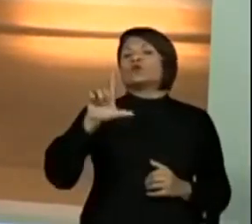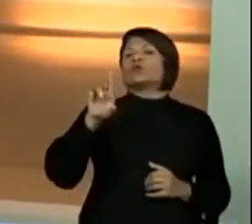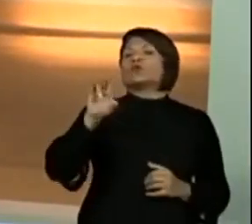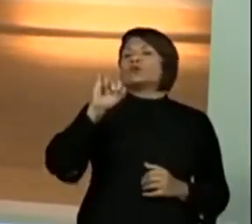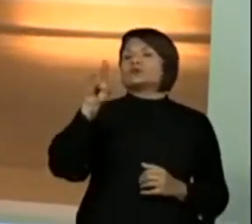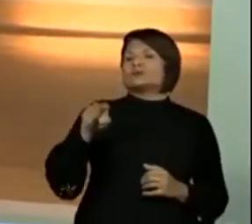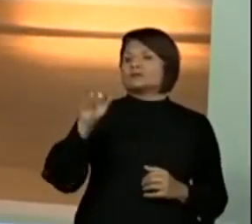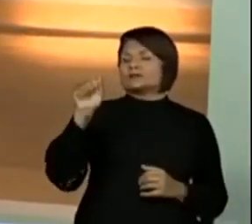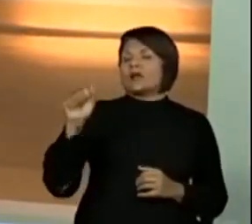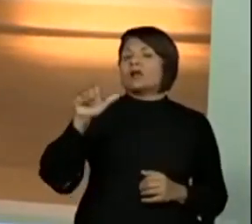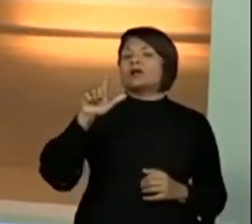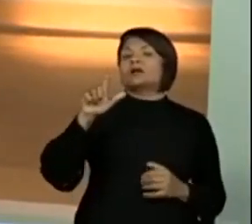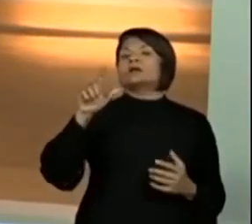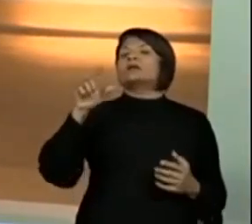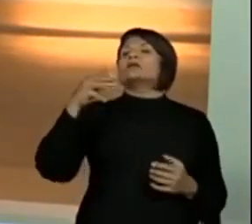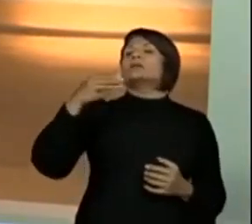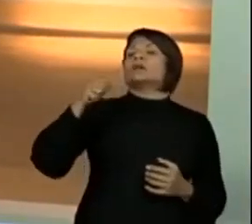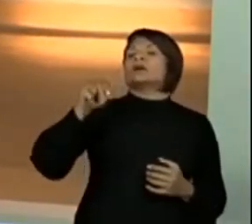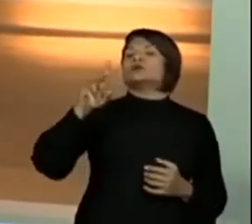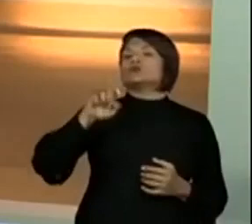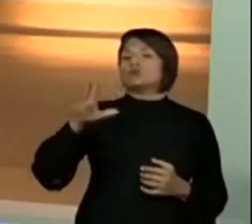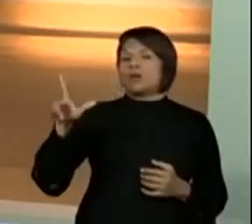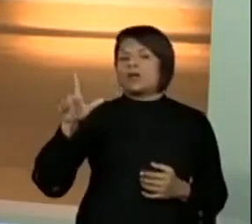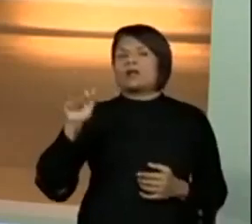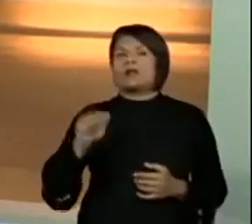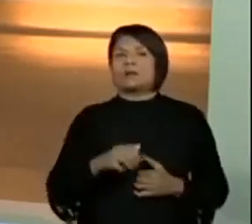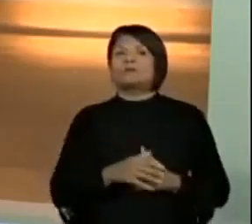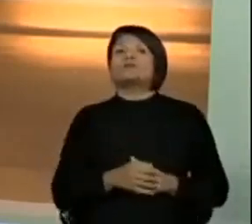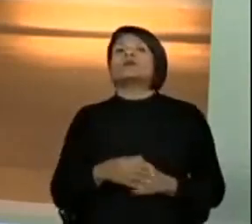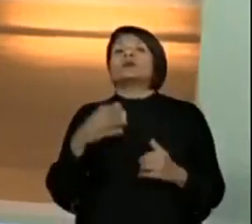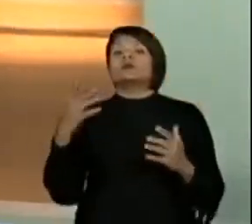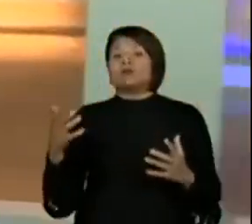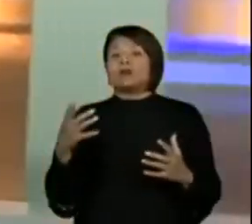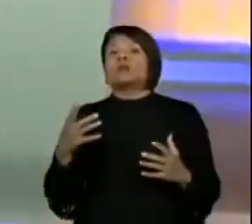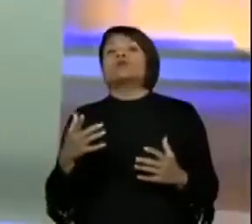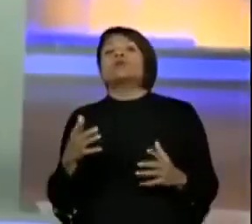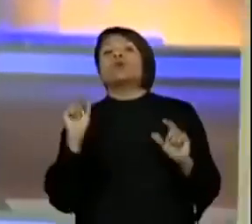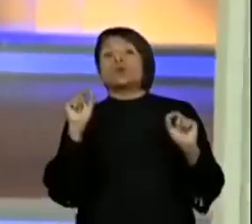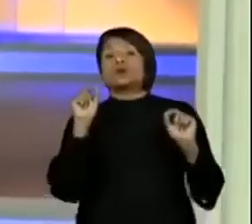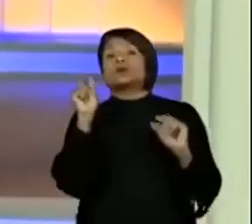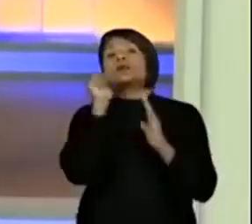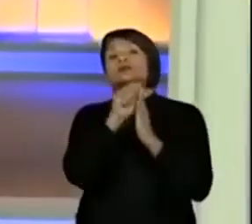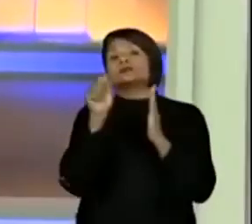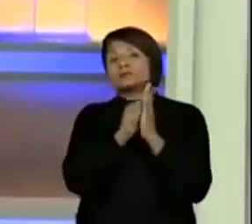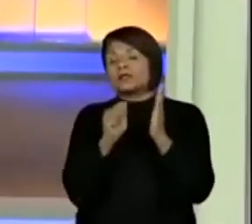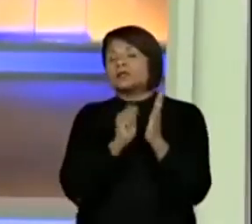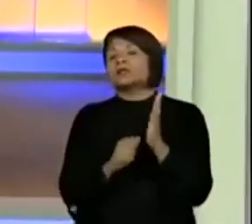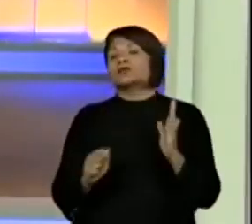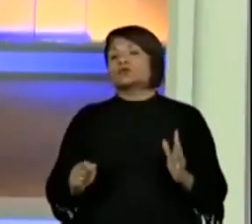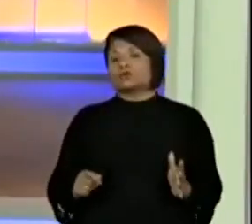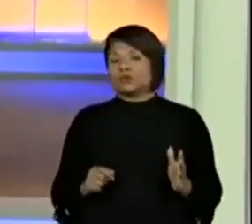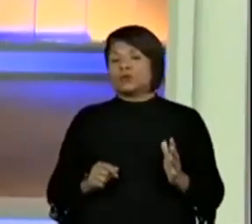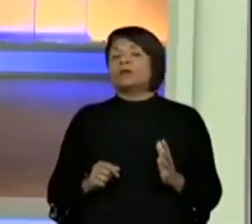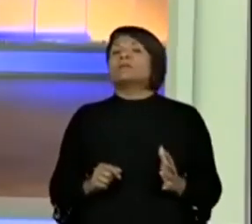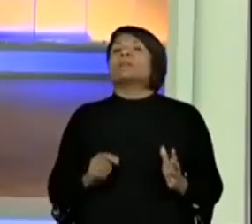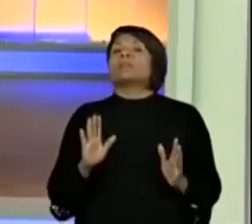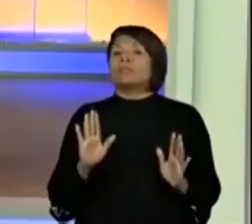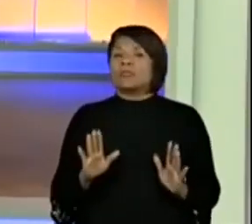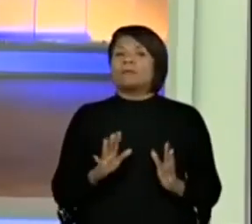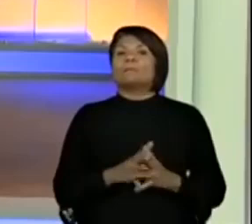Lopes, Gabriel, Manuela. Explícito é o que está escrito. Está escrito. Então, vamos